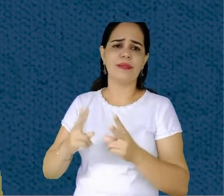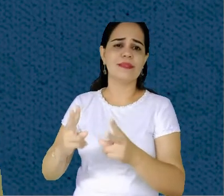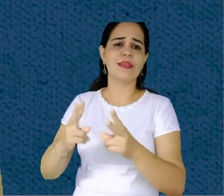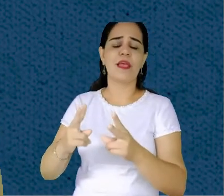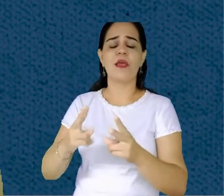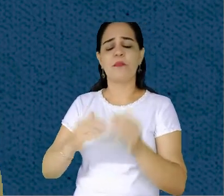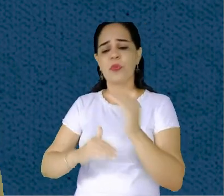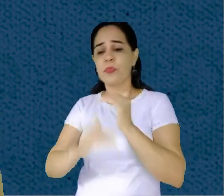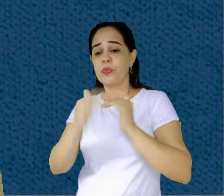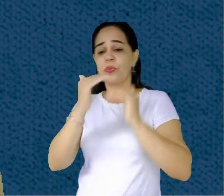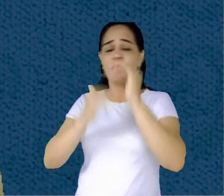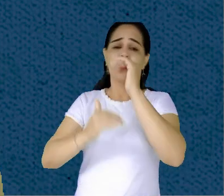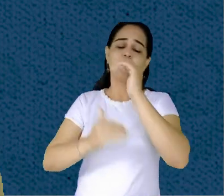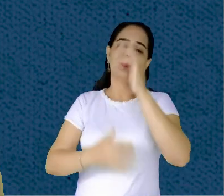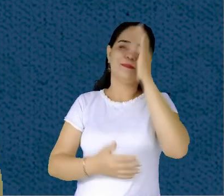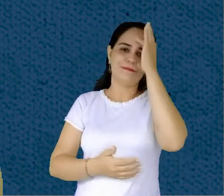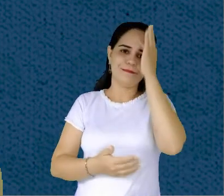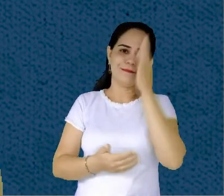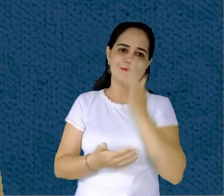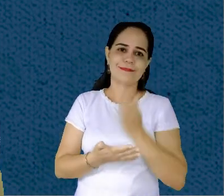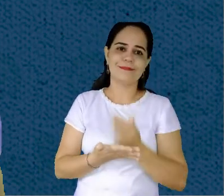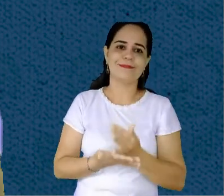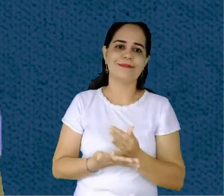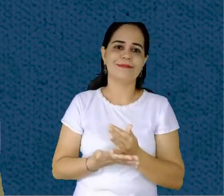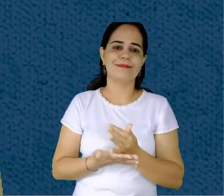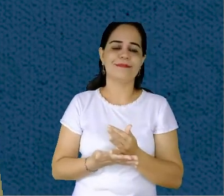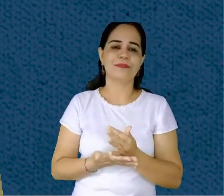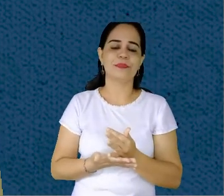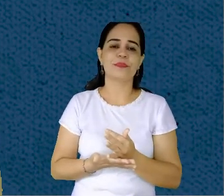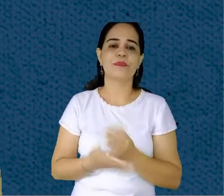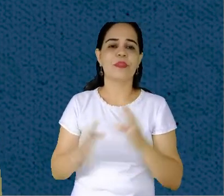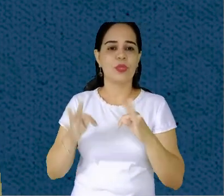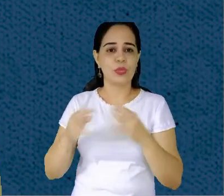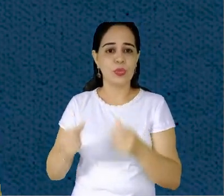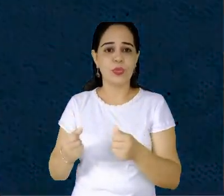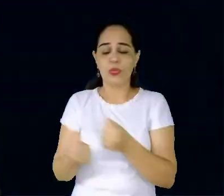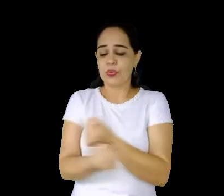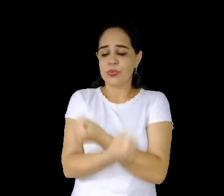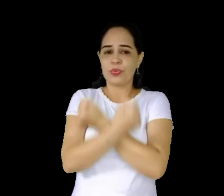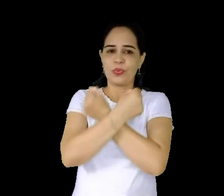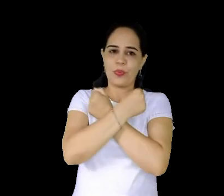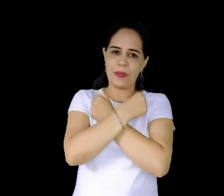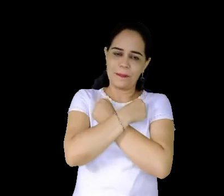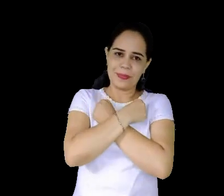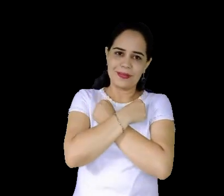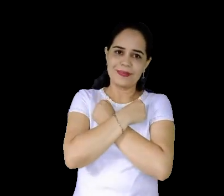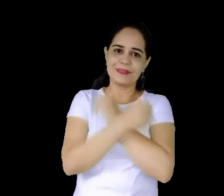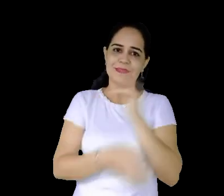A todos um forte abraço e até a próxima ocasião, se Deus quiser.